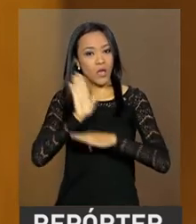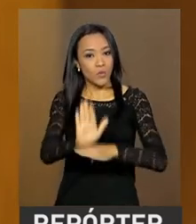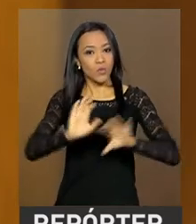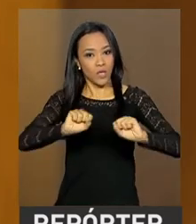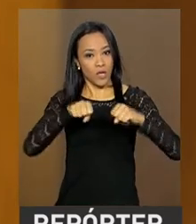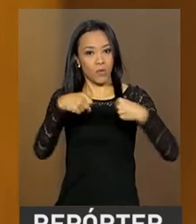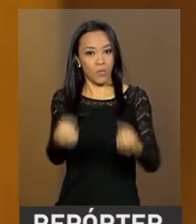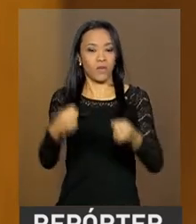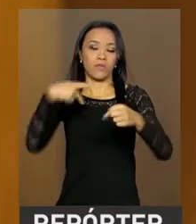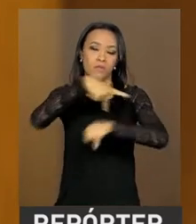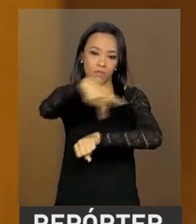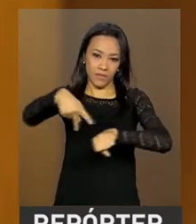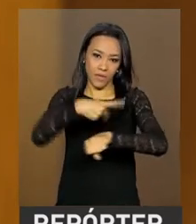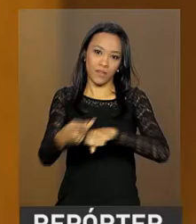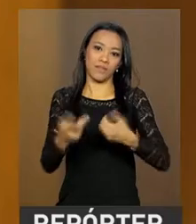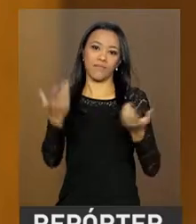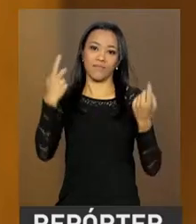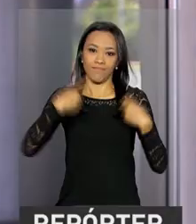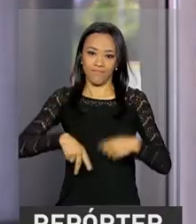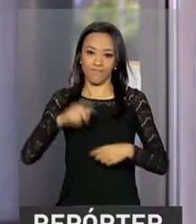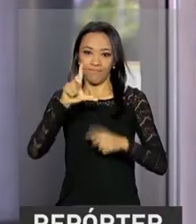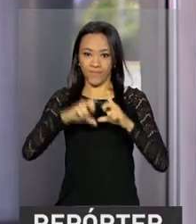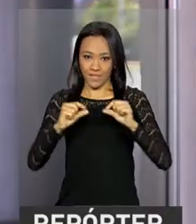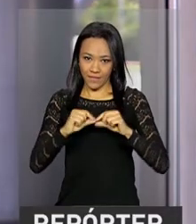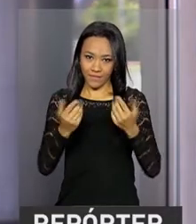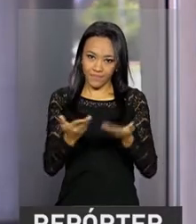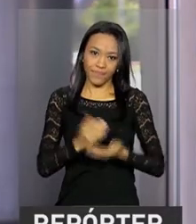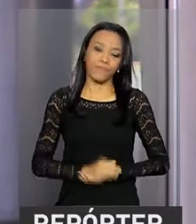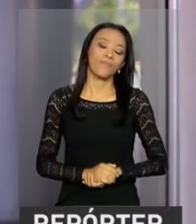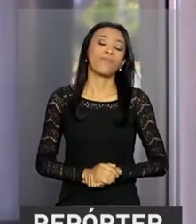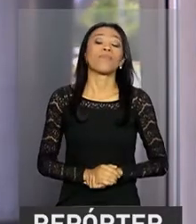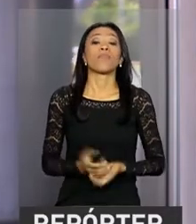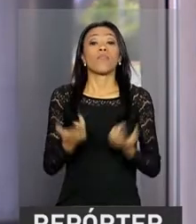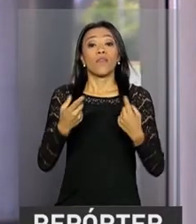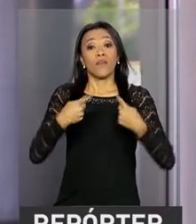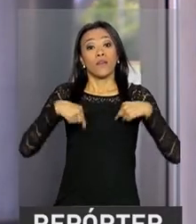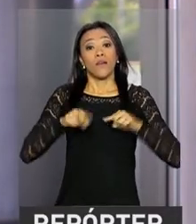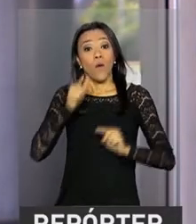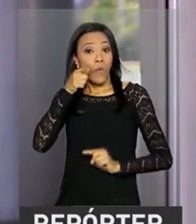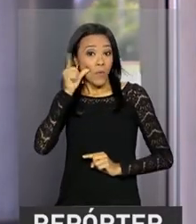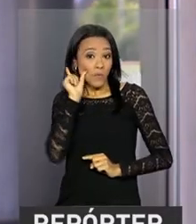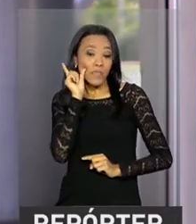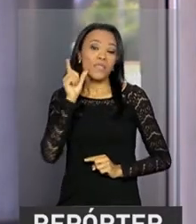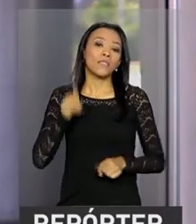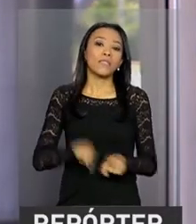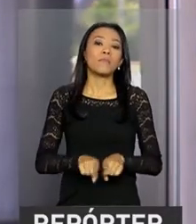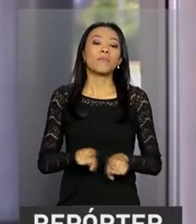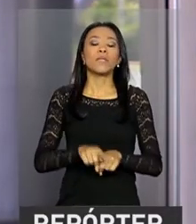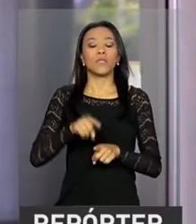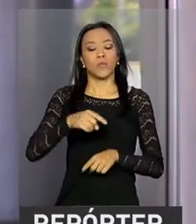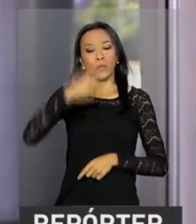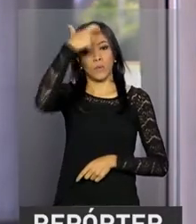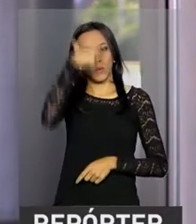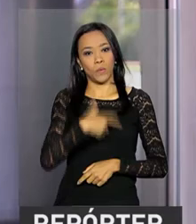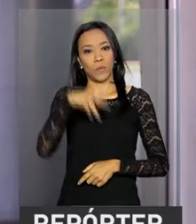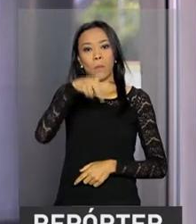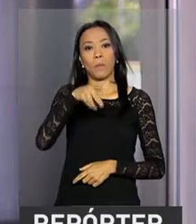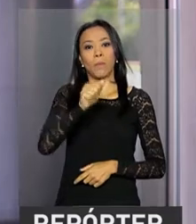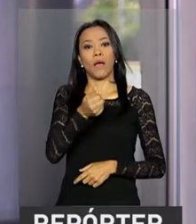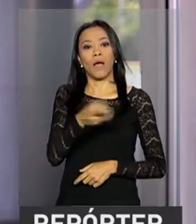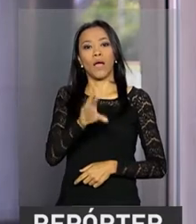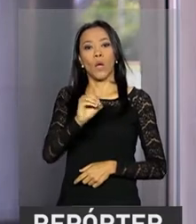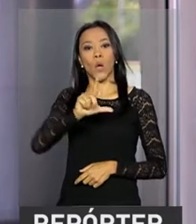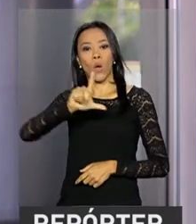de brasília me pereira ontem aqui no palácio do planalto porta voz da presidência alexandre paróquia